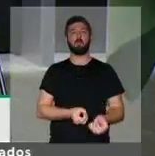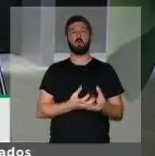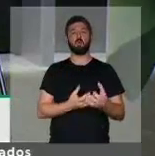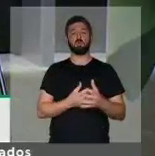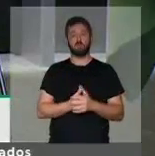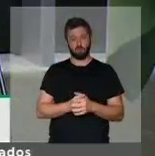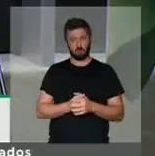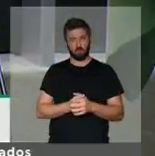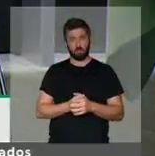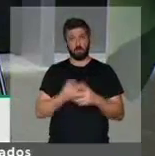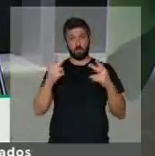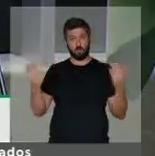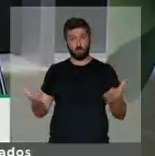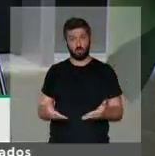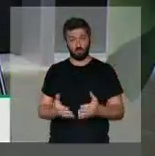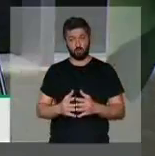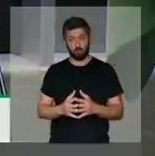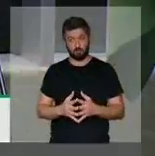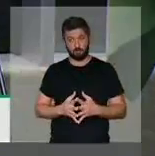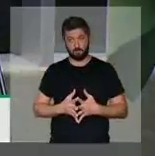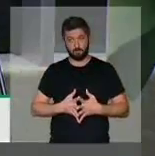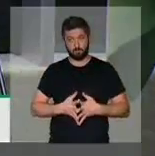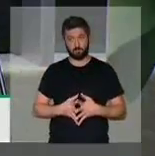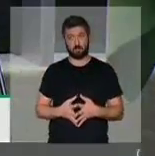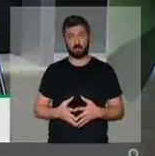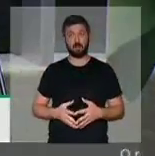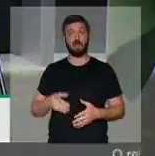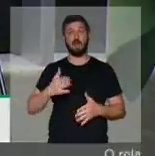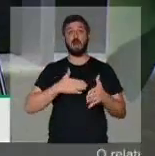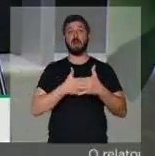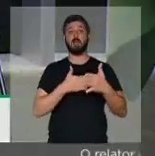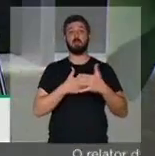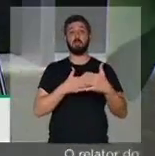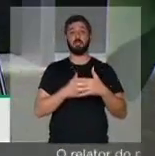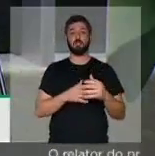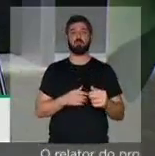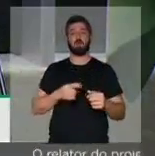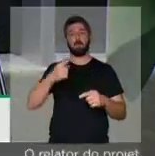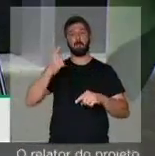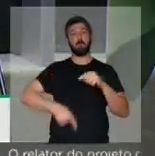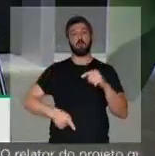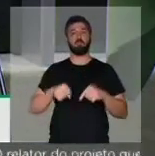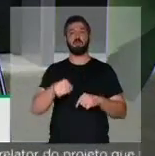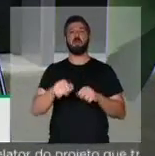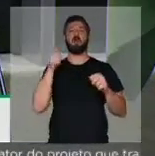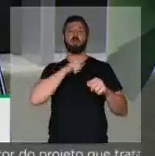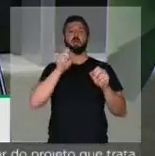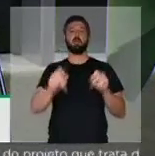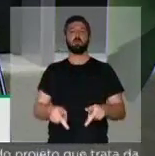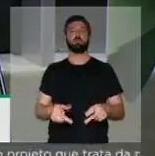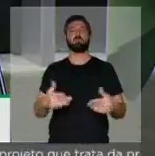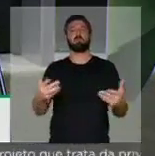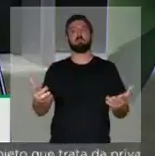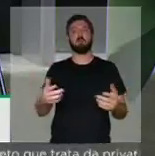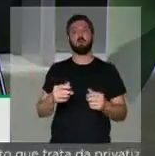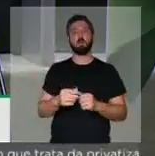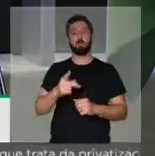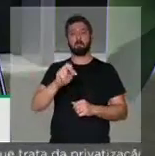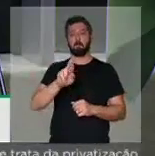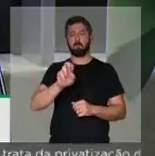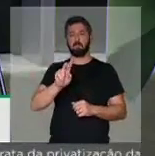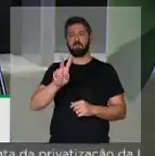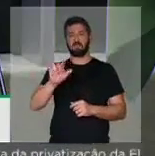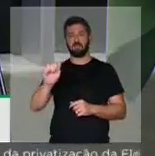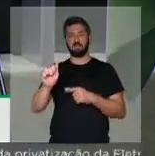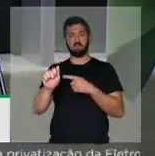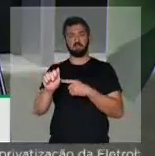produção como é hoje. São barreiras para impedir que se aposentem. Assim, o que a Previdência arrecada